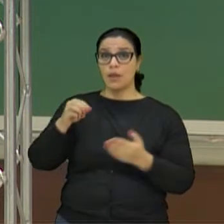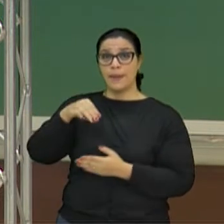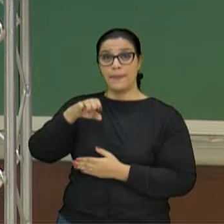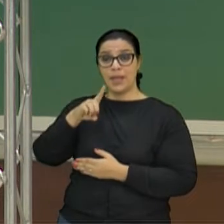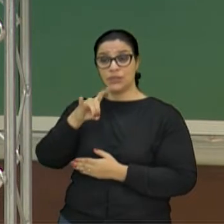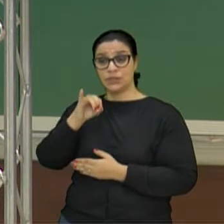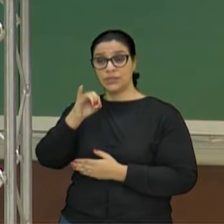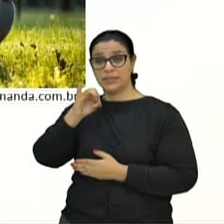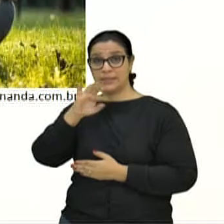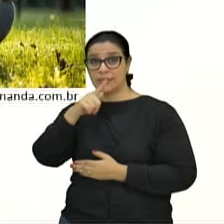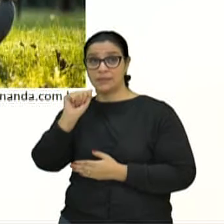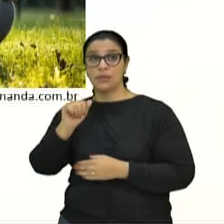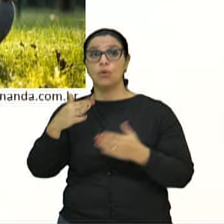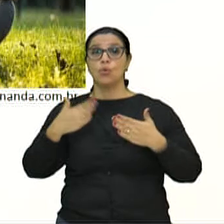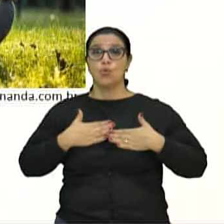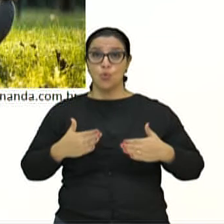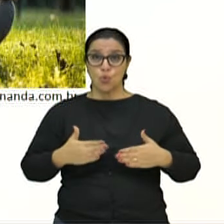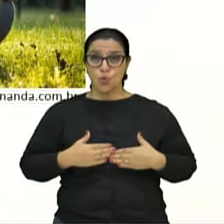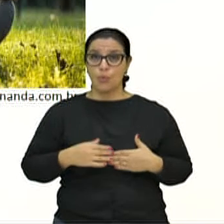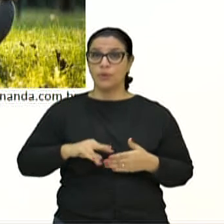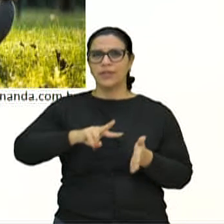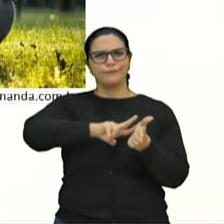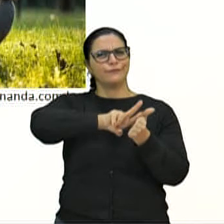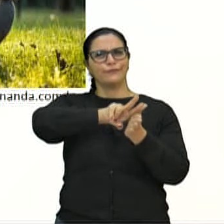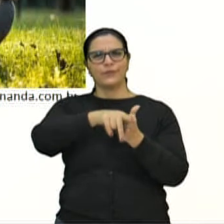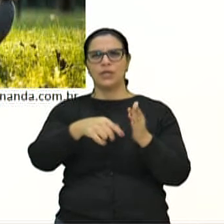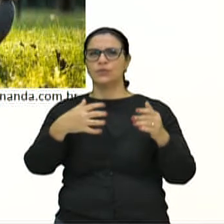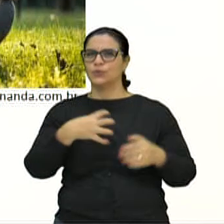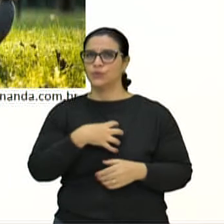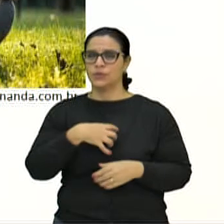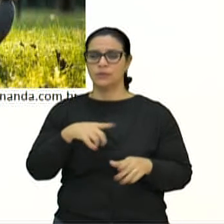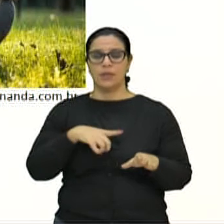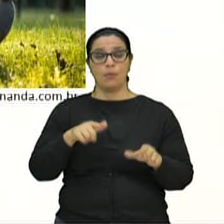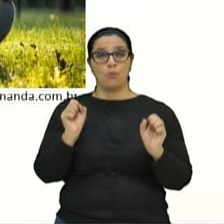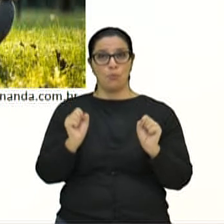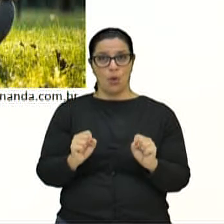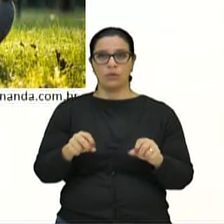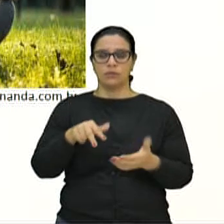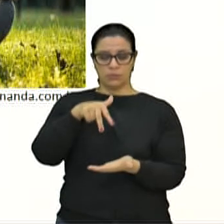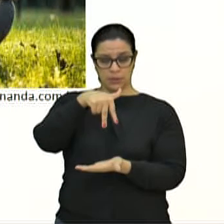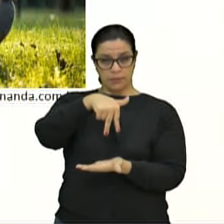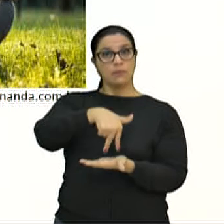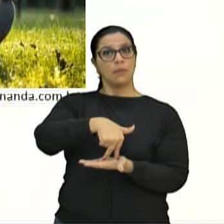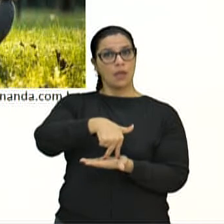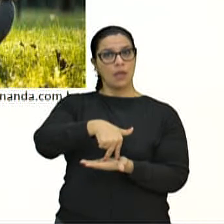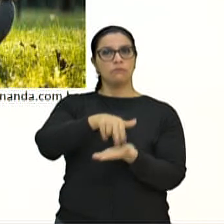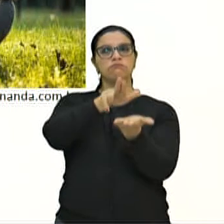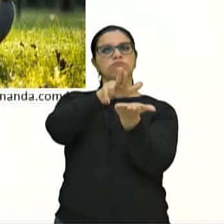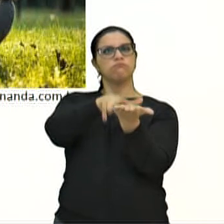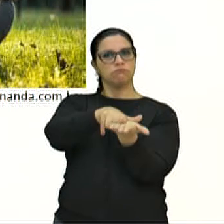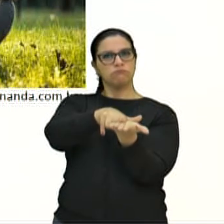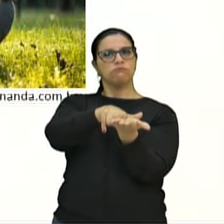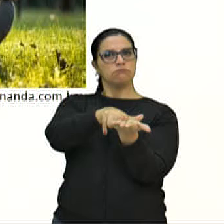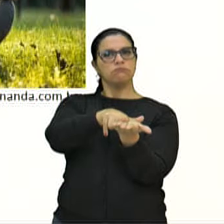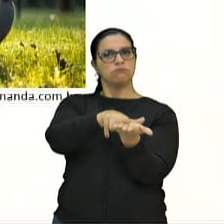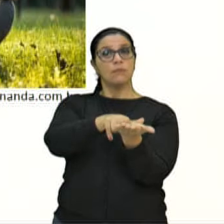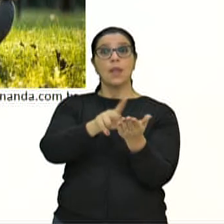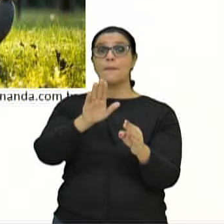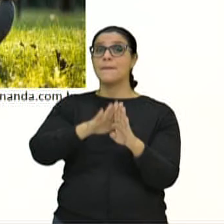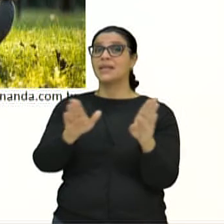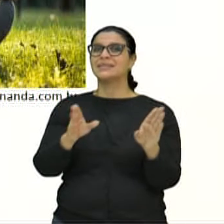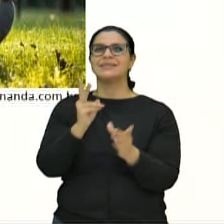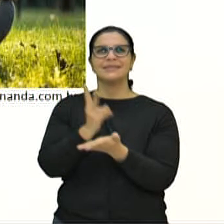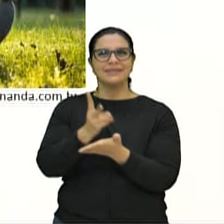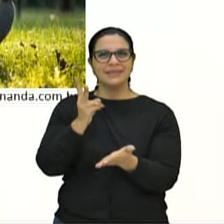meditação, a posição do corpo varia bastante. Então, ela pode ser praticada tanto em pé, deitado, mas o